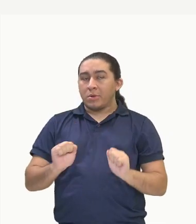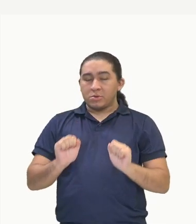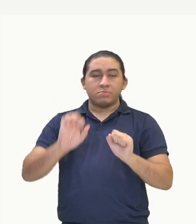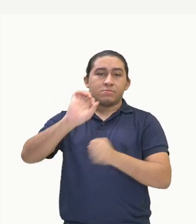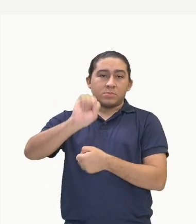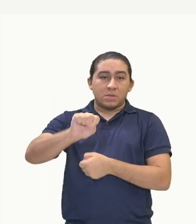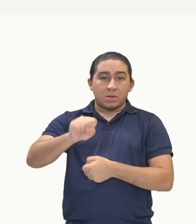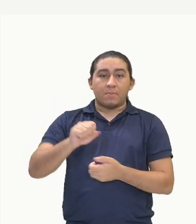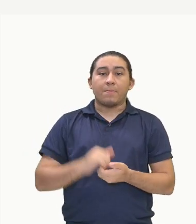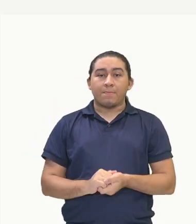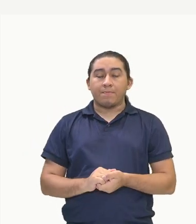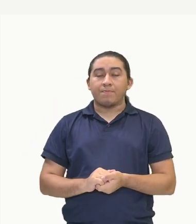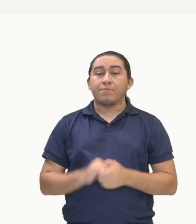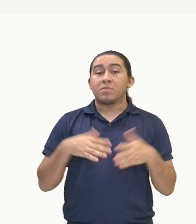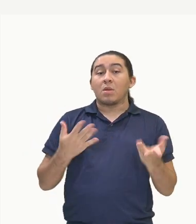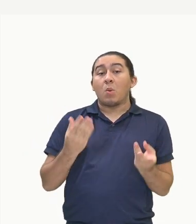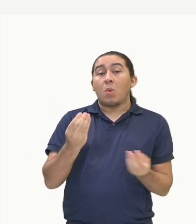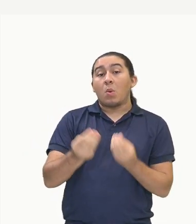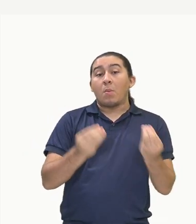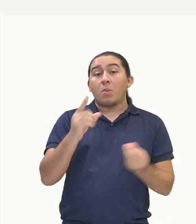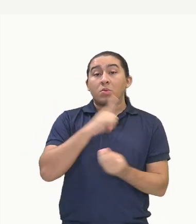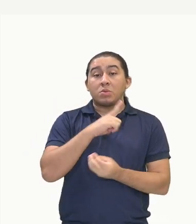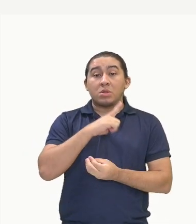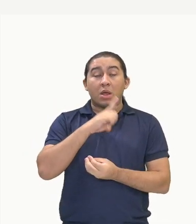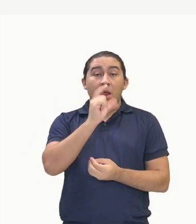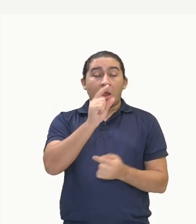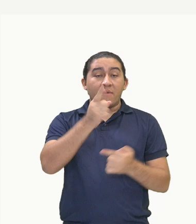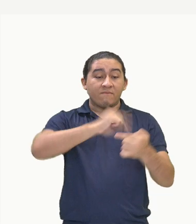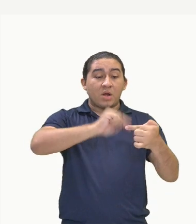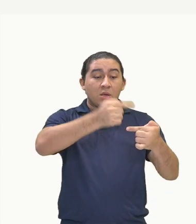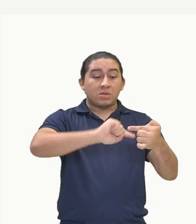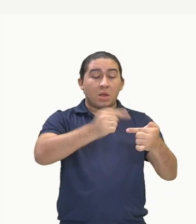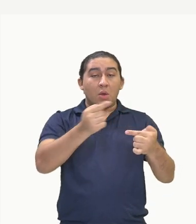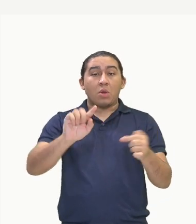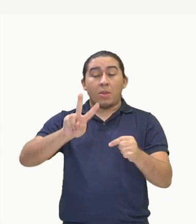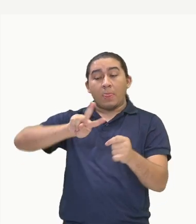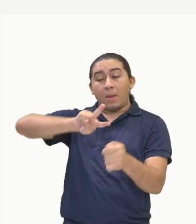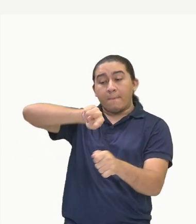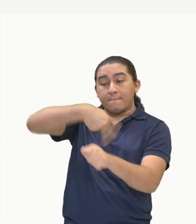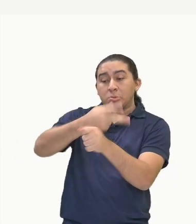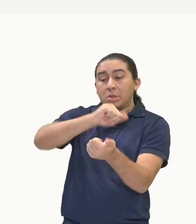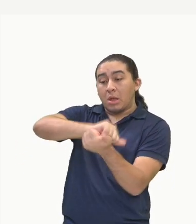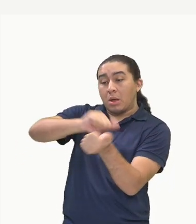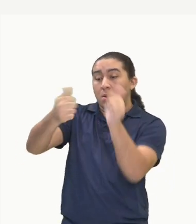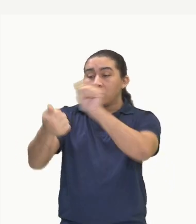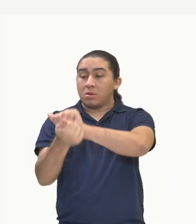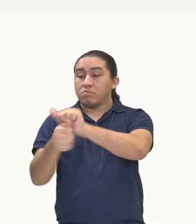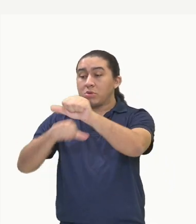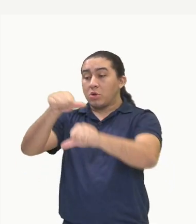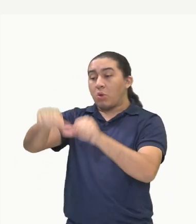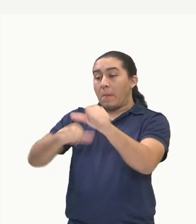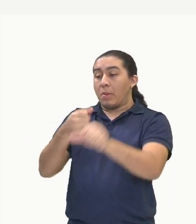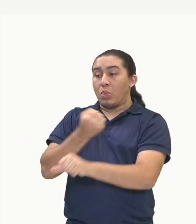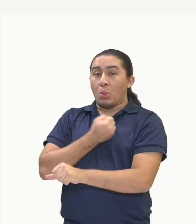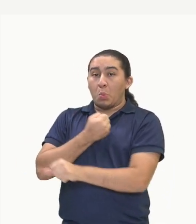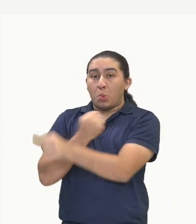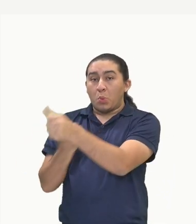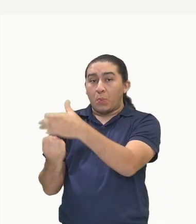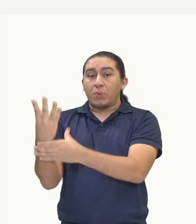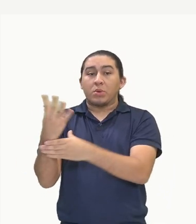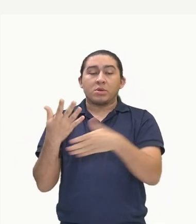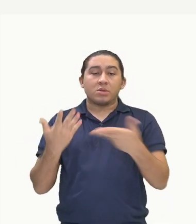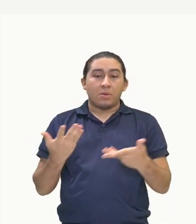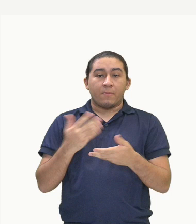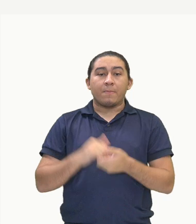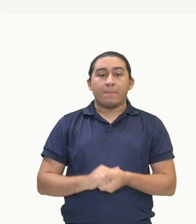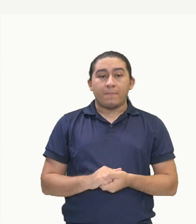como transformar frações decimais em números decimais. Primeiro, se o denominador é 10, 100, 1000 e etc.,